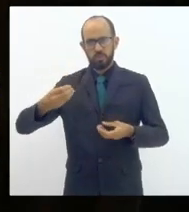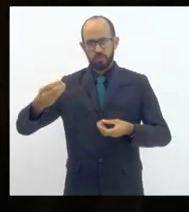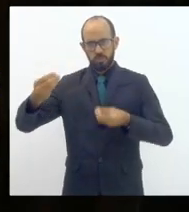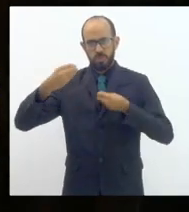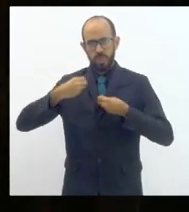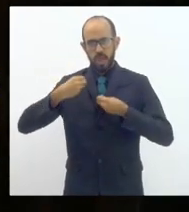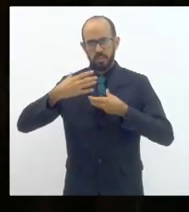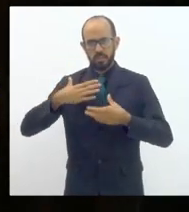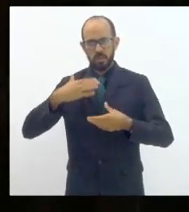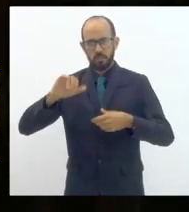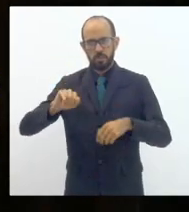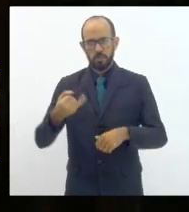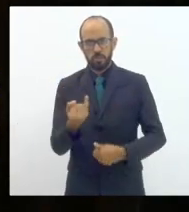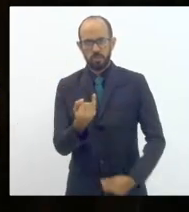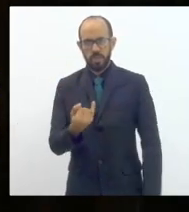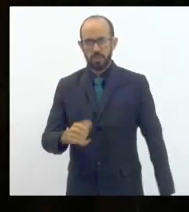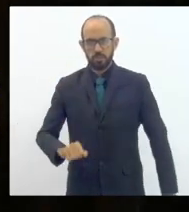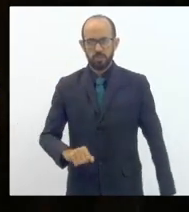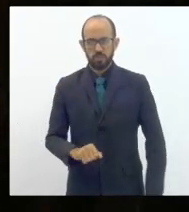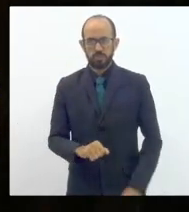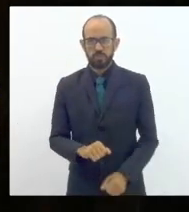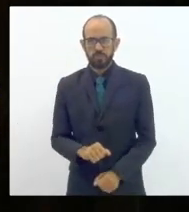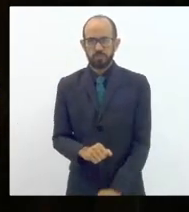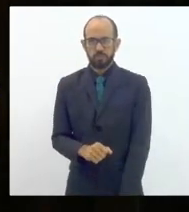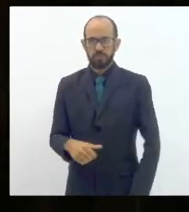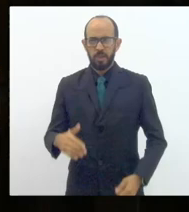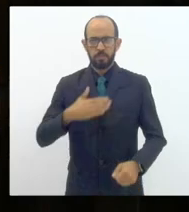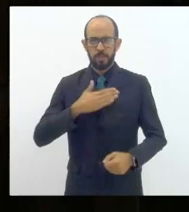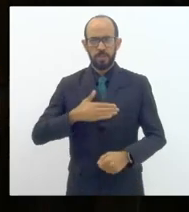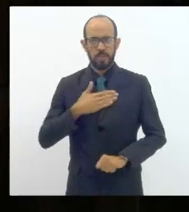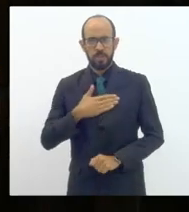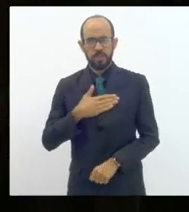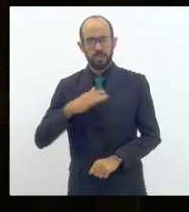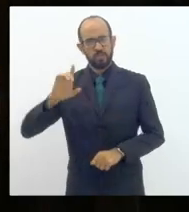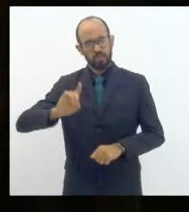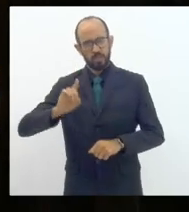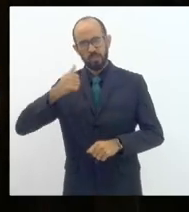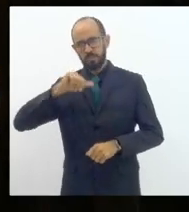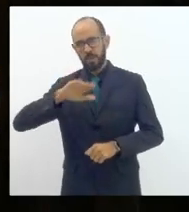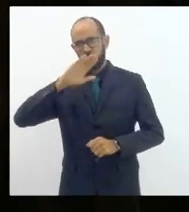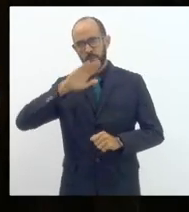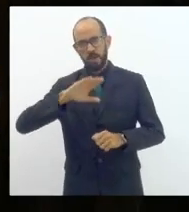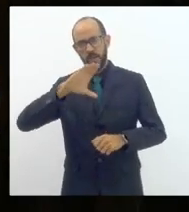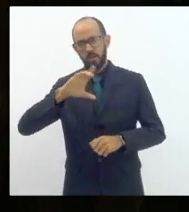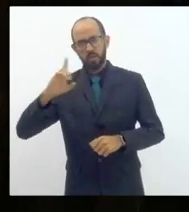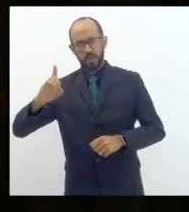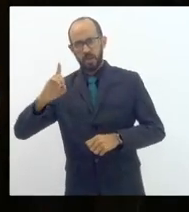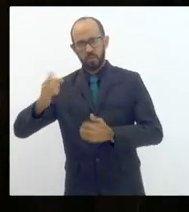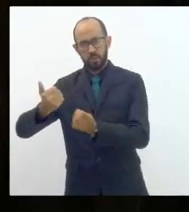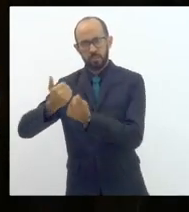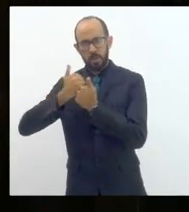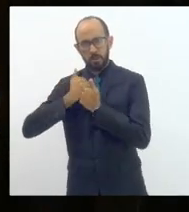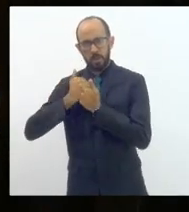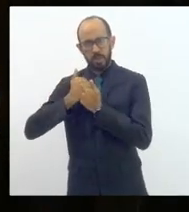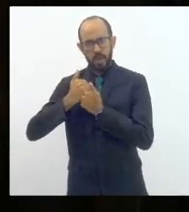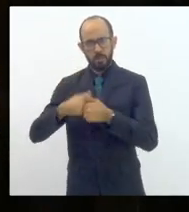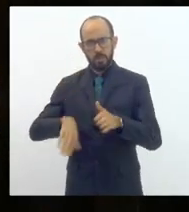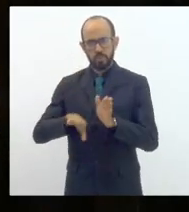oportunidade. A minha querida diretora, minha mãe e minha coordenadora que me apoiaram em chegar até